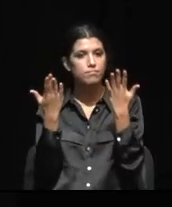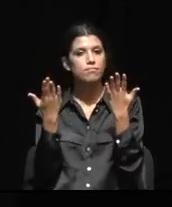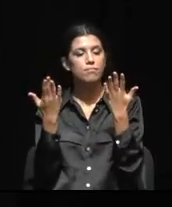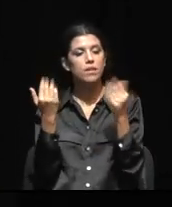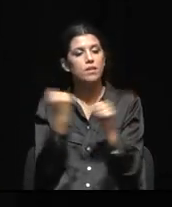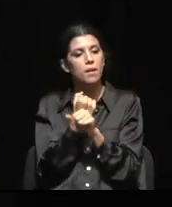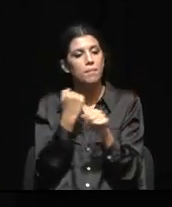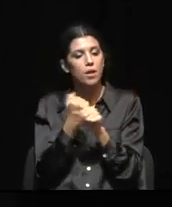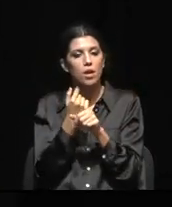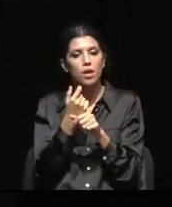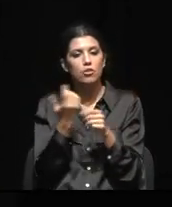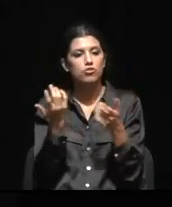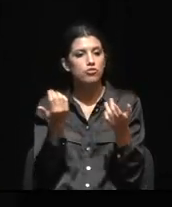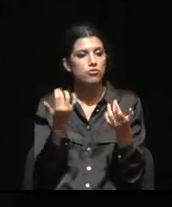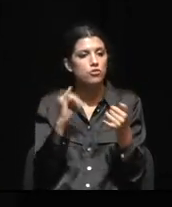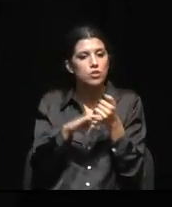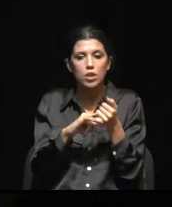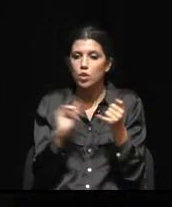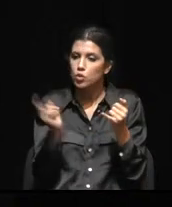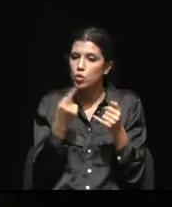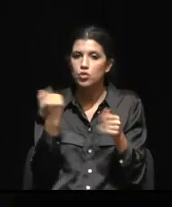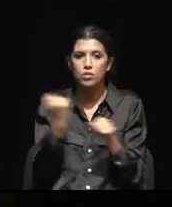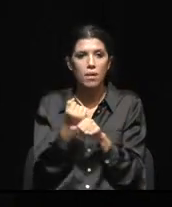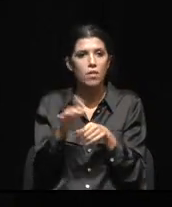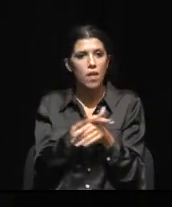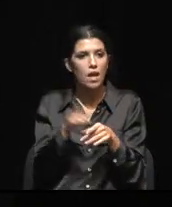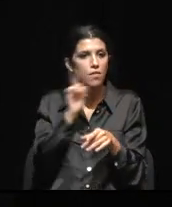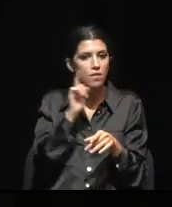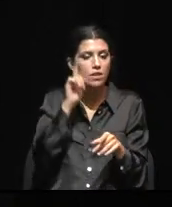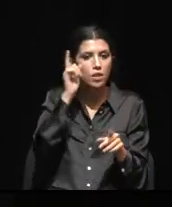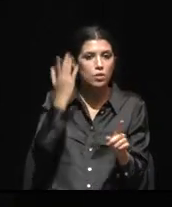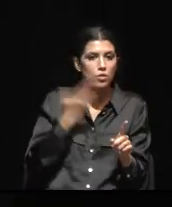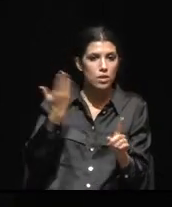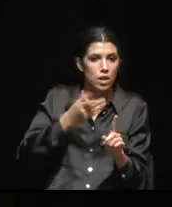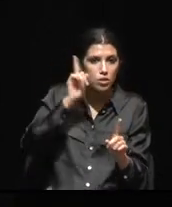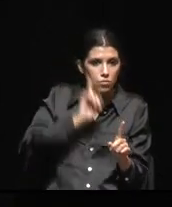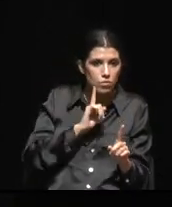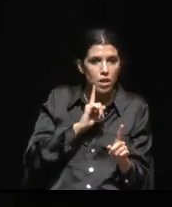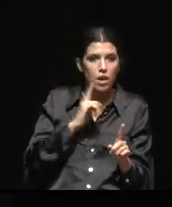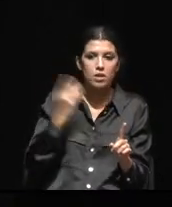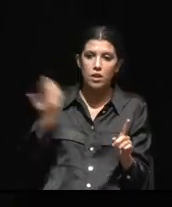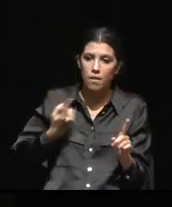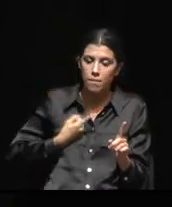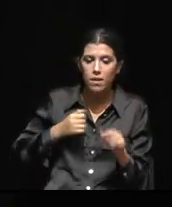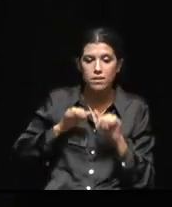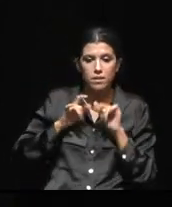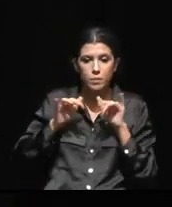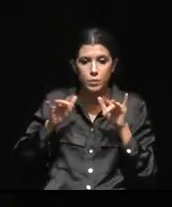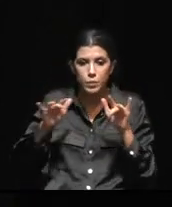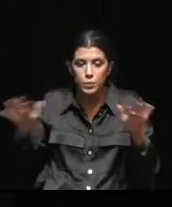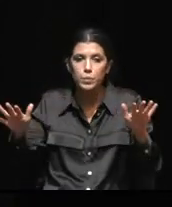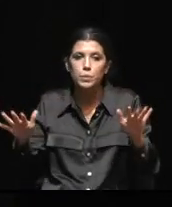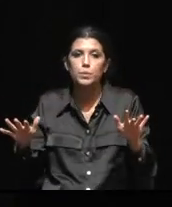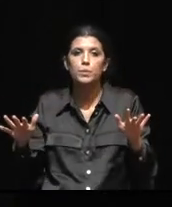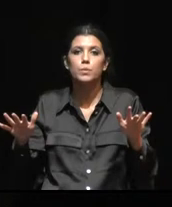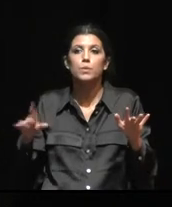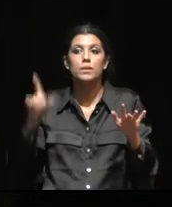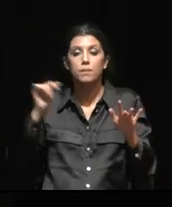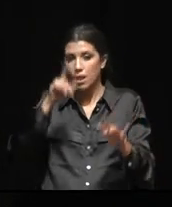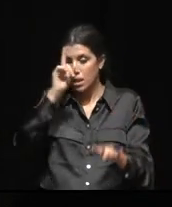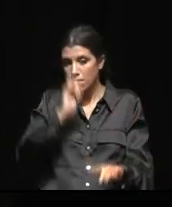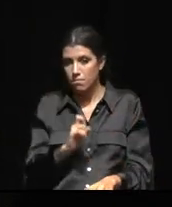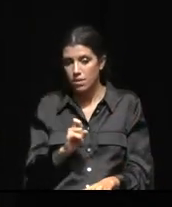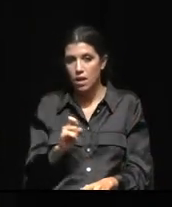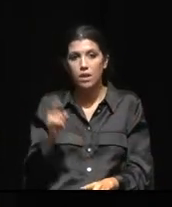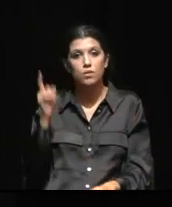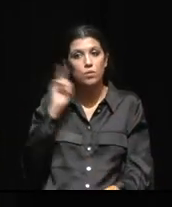nesta área homenageando as suas iniciativas incentivando à sua divulgação e celebração lembrando sempre